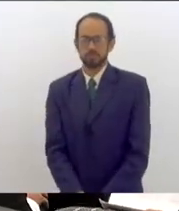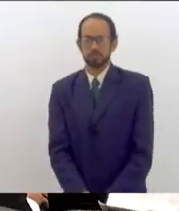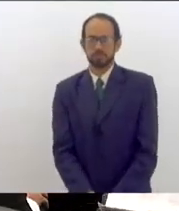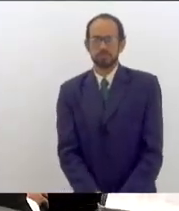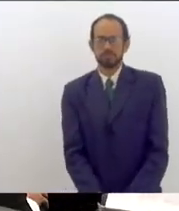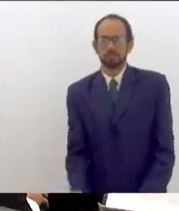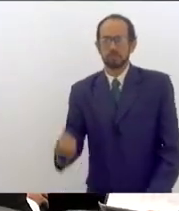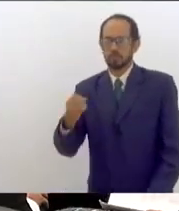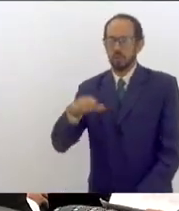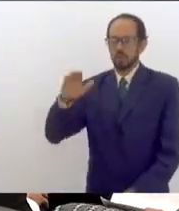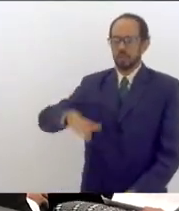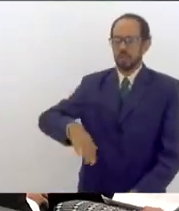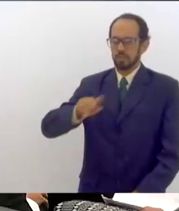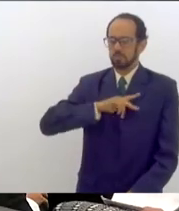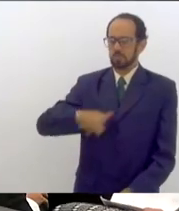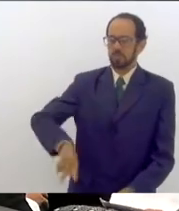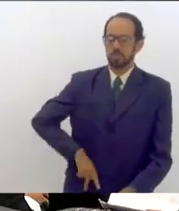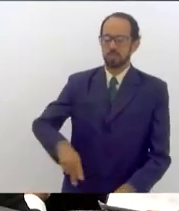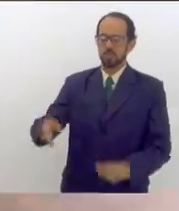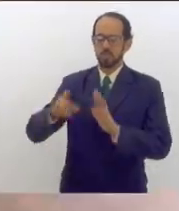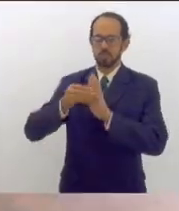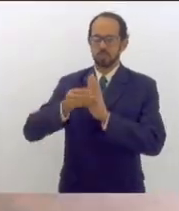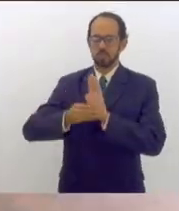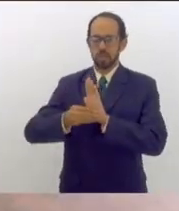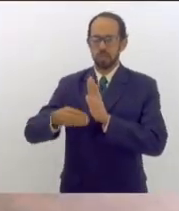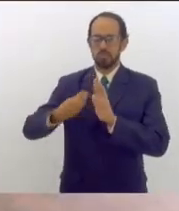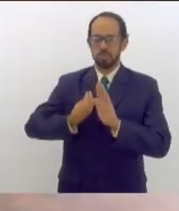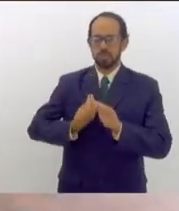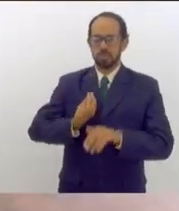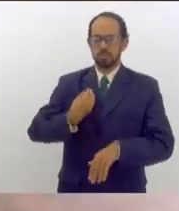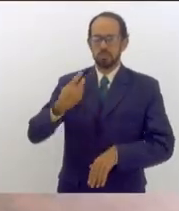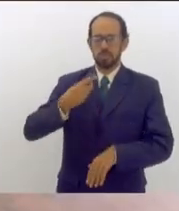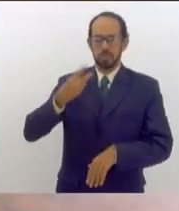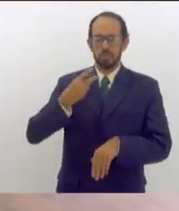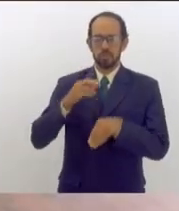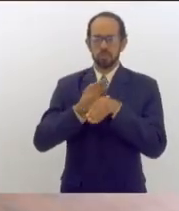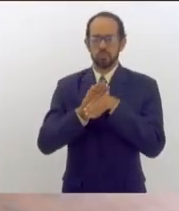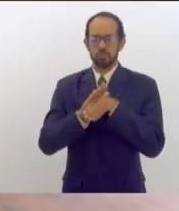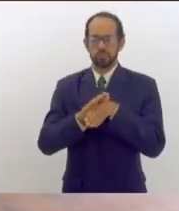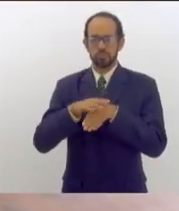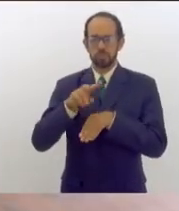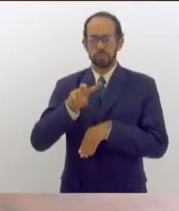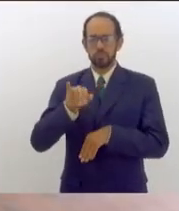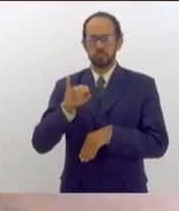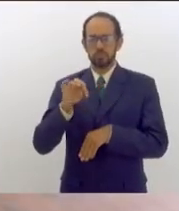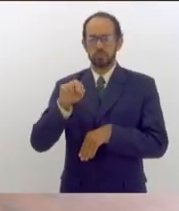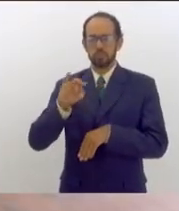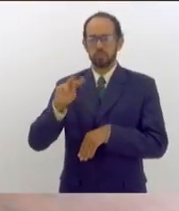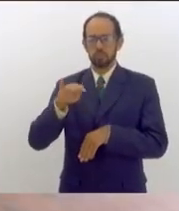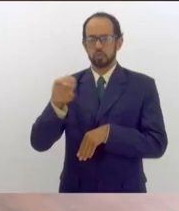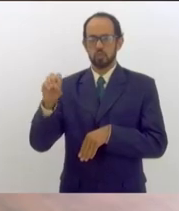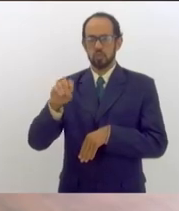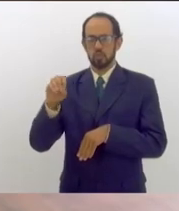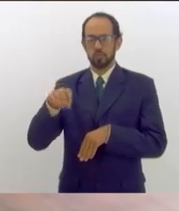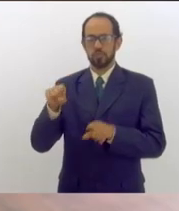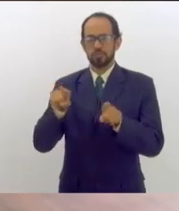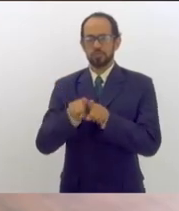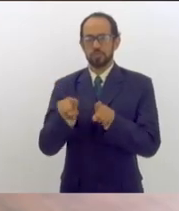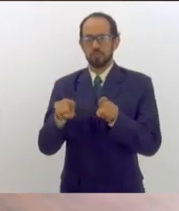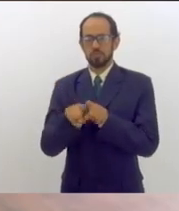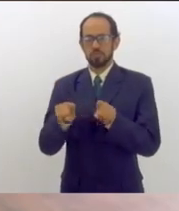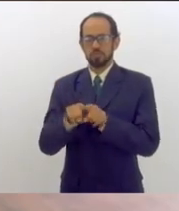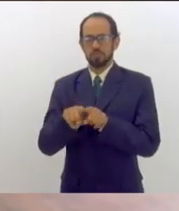Boa tarde Presidente eu queria registrar aqui a presença do vereador de Duque de Caxias 21 grandão e registrar a presença aqui